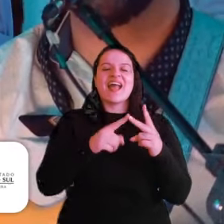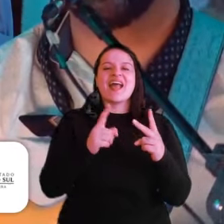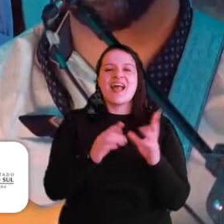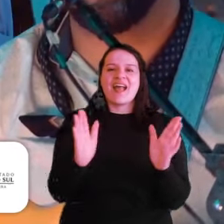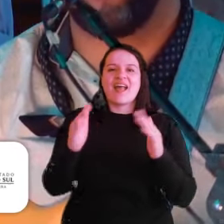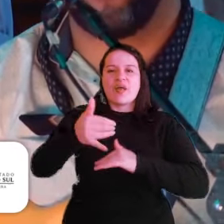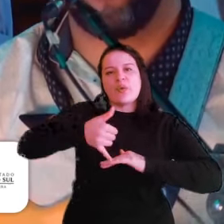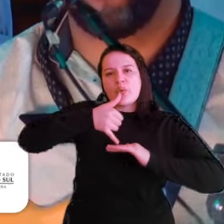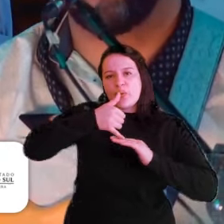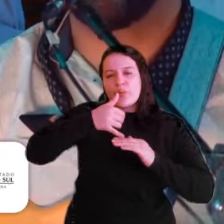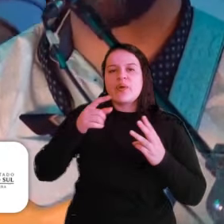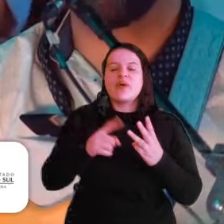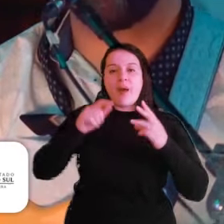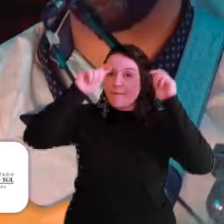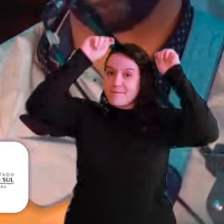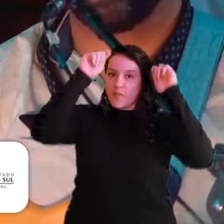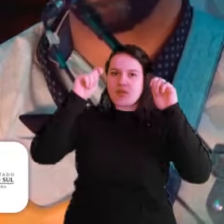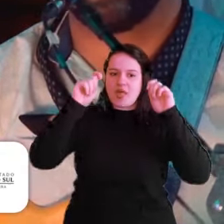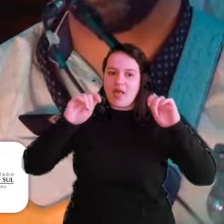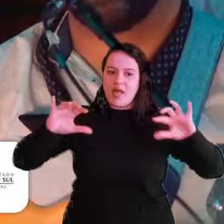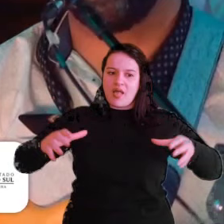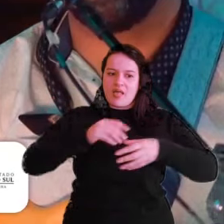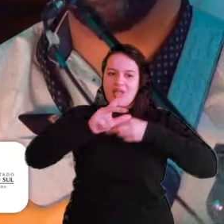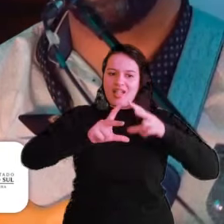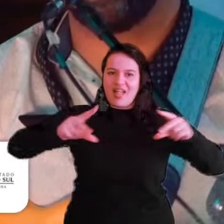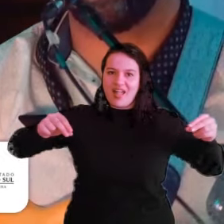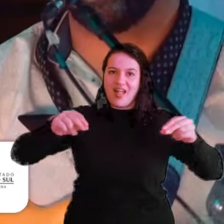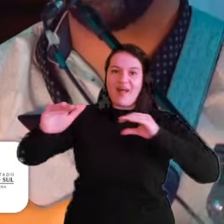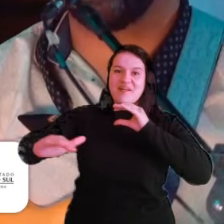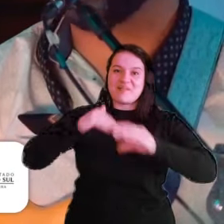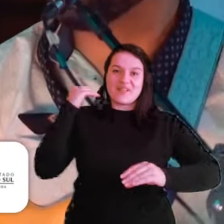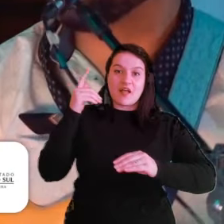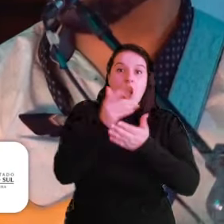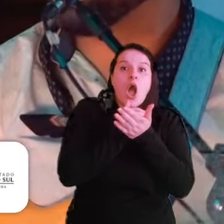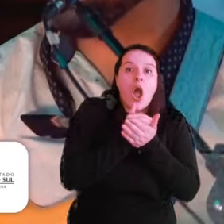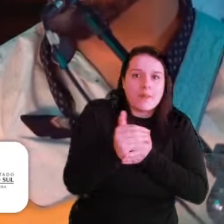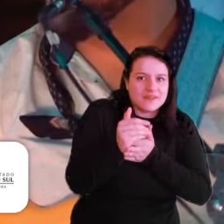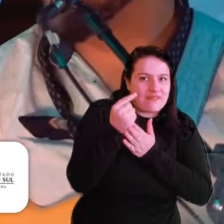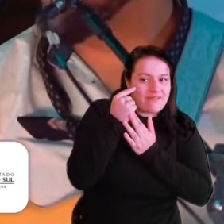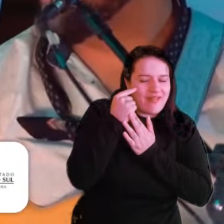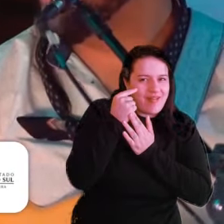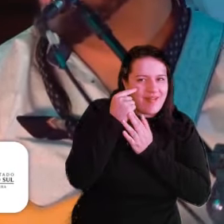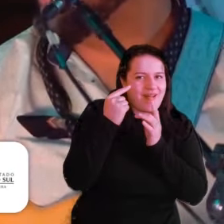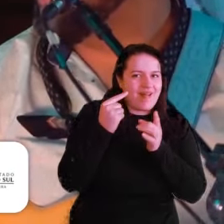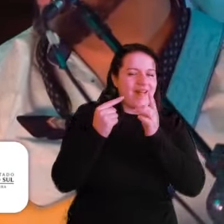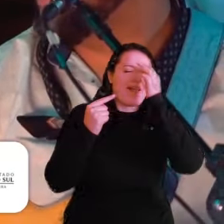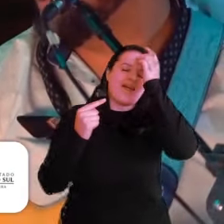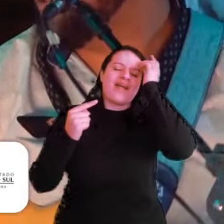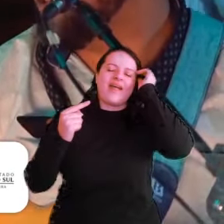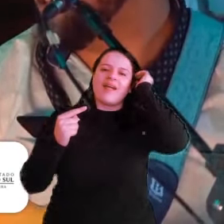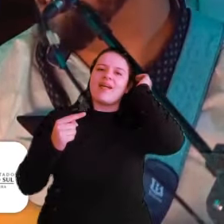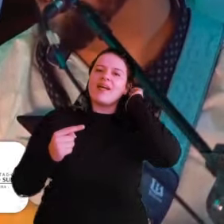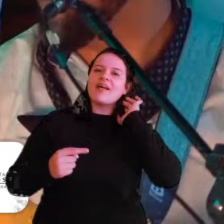ganhar um quilo de erva, um boné, um kit. Pode mandar sua mensagem dizendo... Logo que ele começar a cantar. Pode dar aqui o microfone,